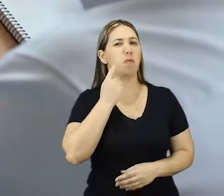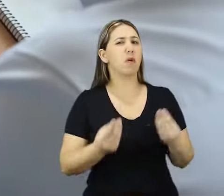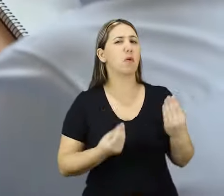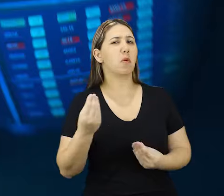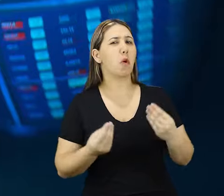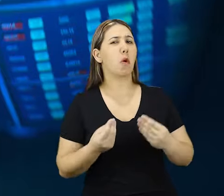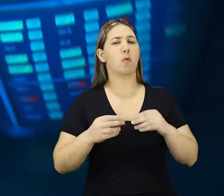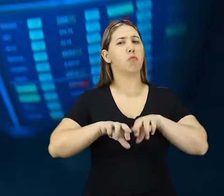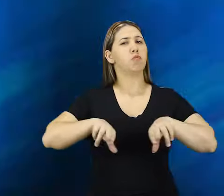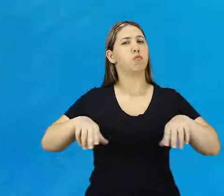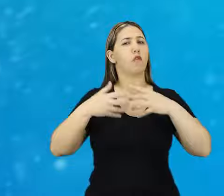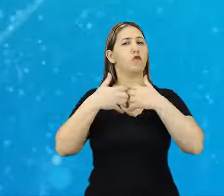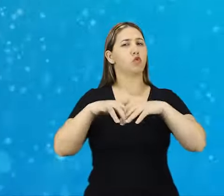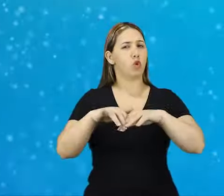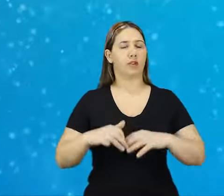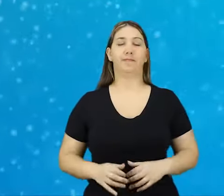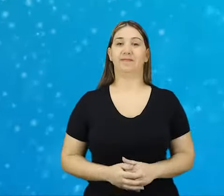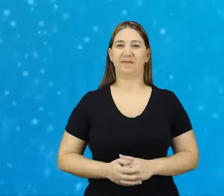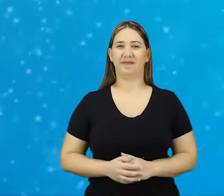esses instrumentos funcionam.